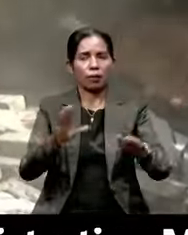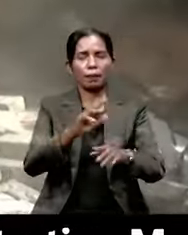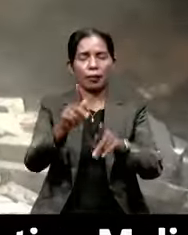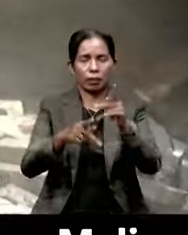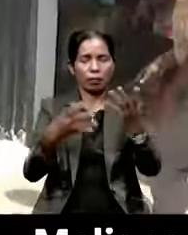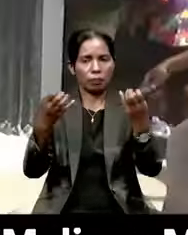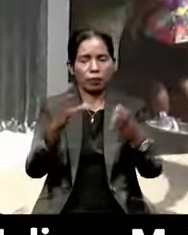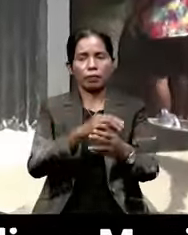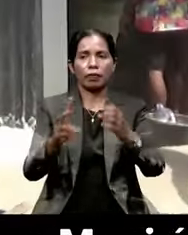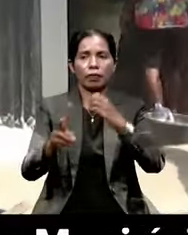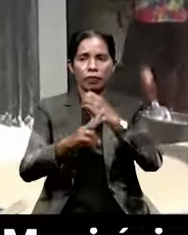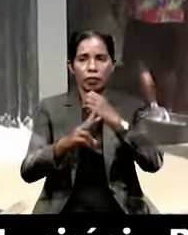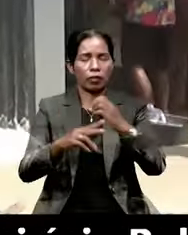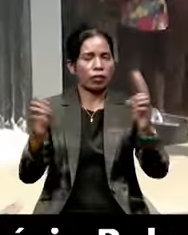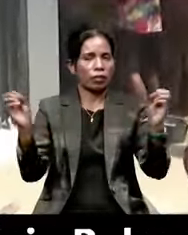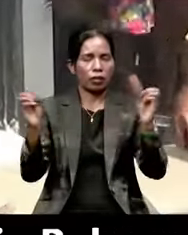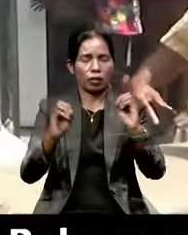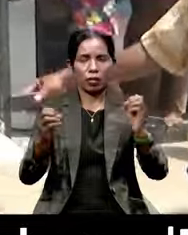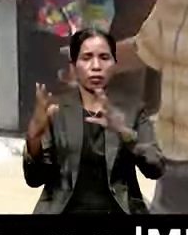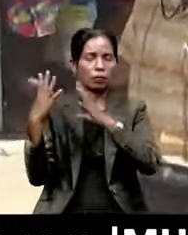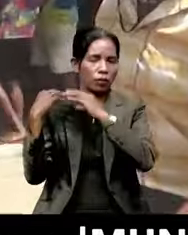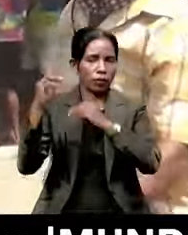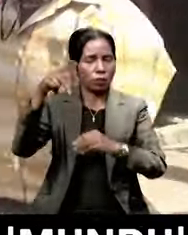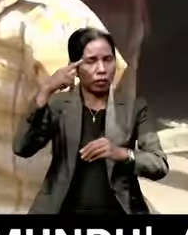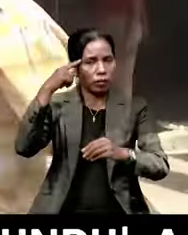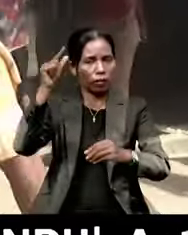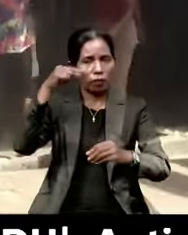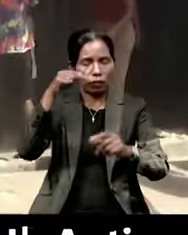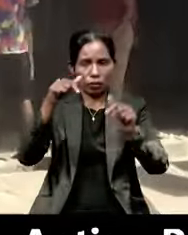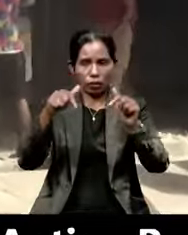bara sai vítima no lako na esperança mos ba política governo ida ne,